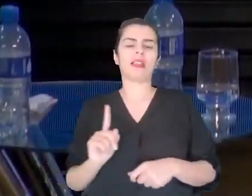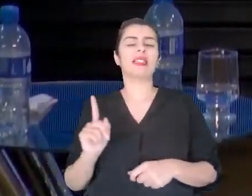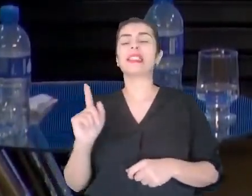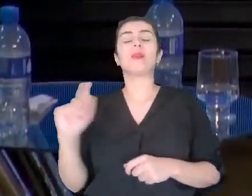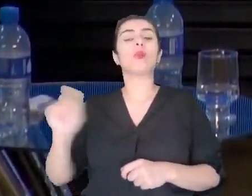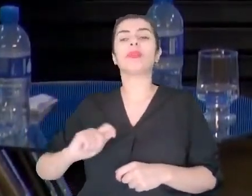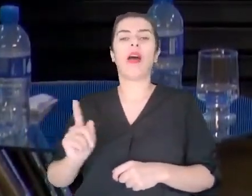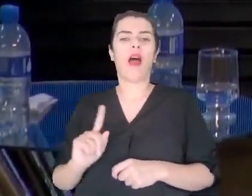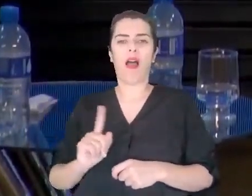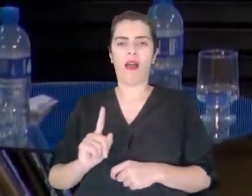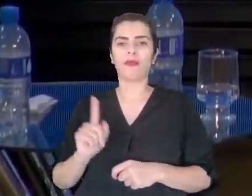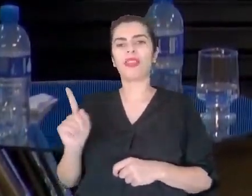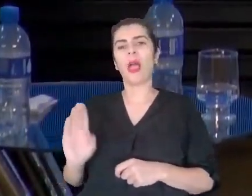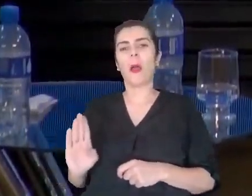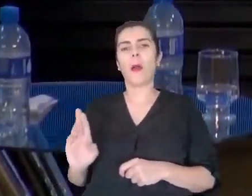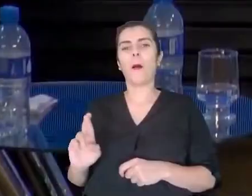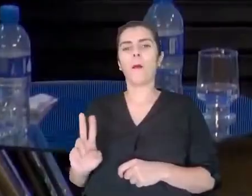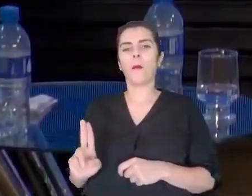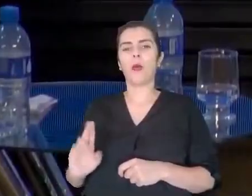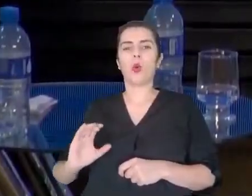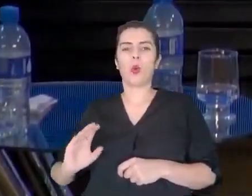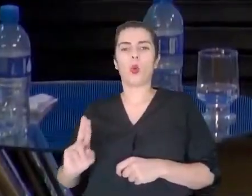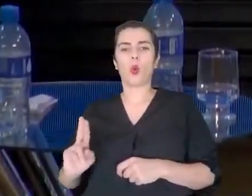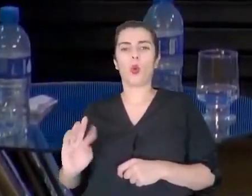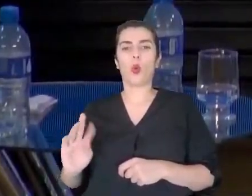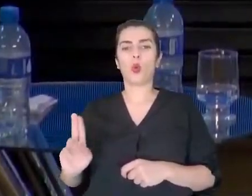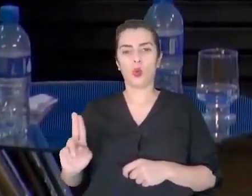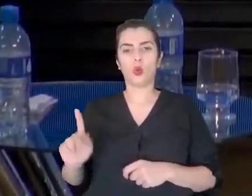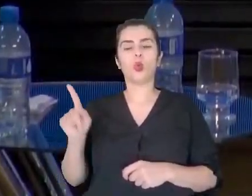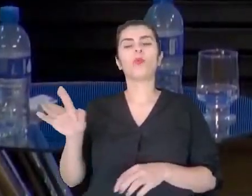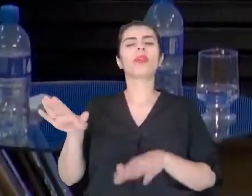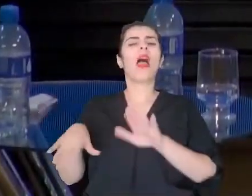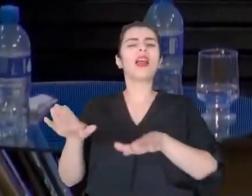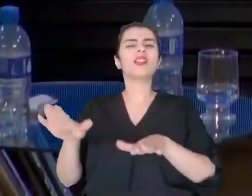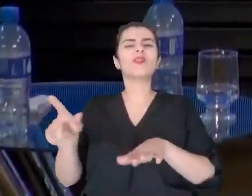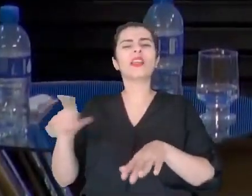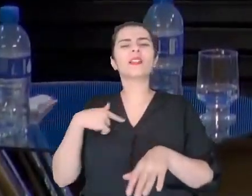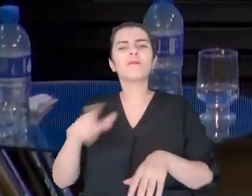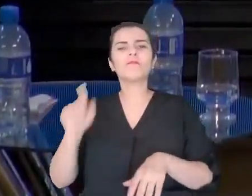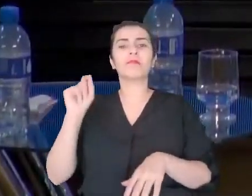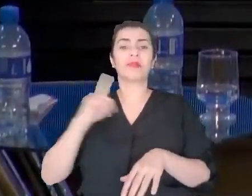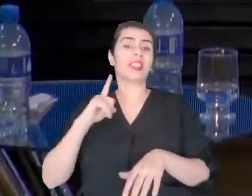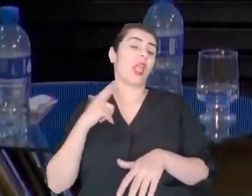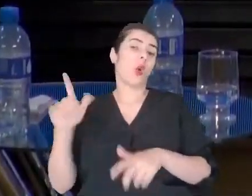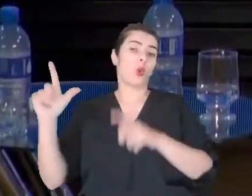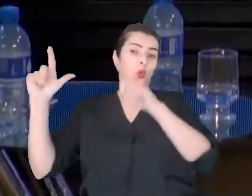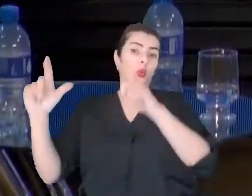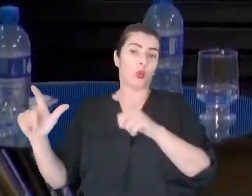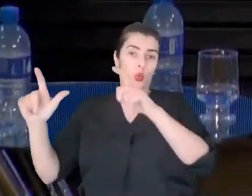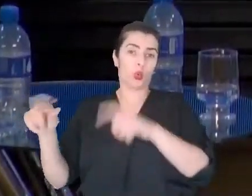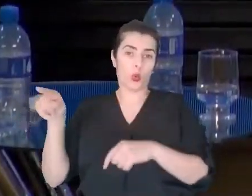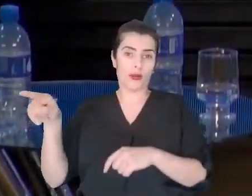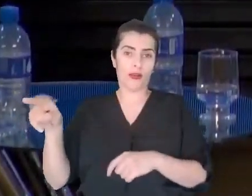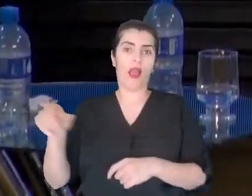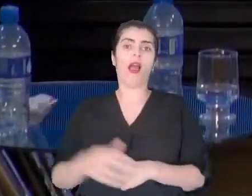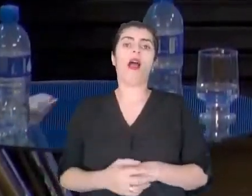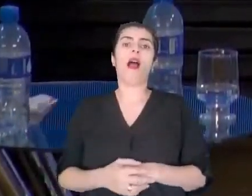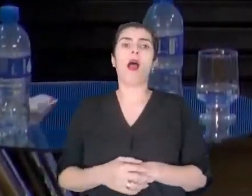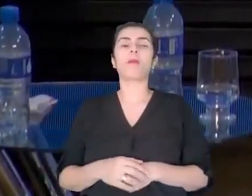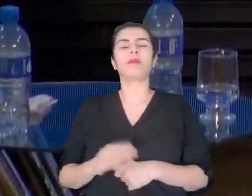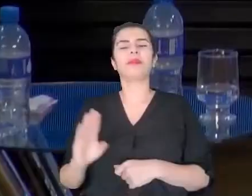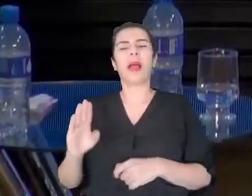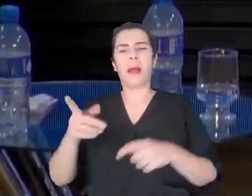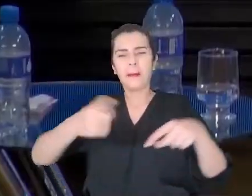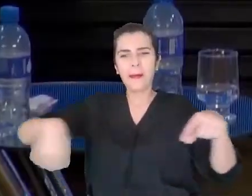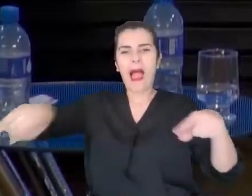gente, em Brucutu, às vezes prefere... A gente tem uma outra estrutura de barragem que,